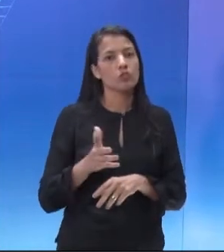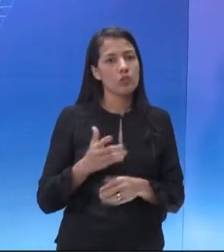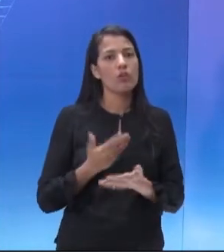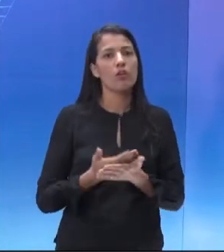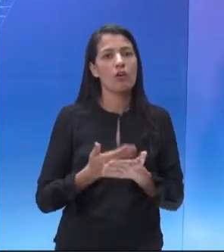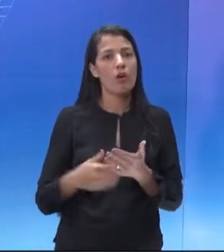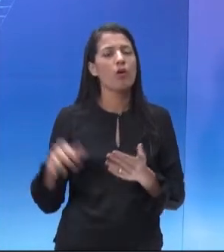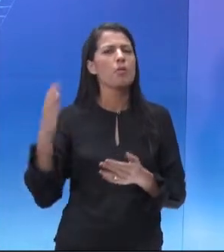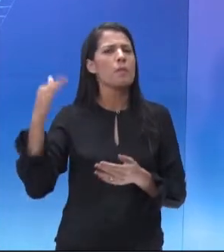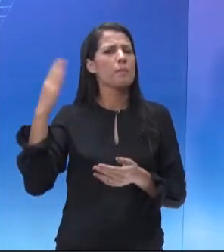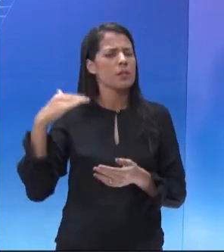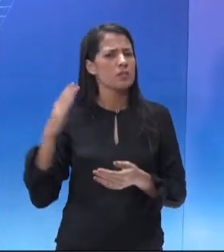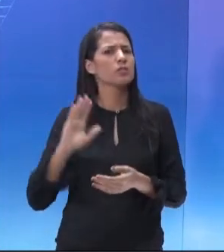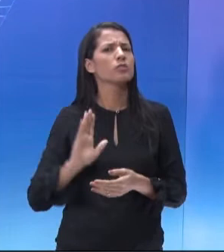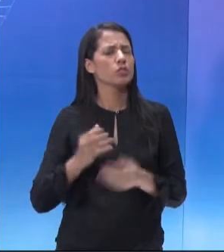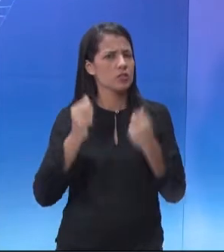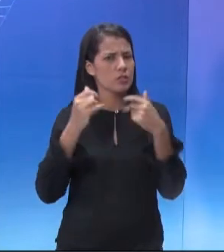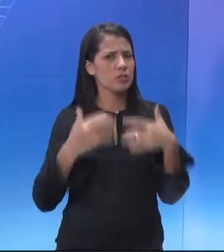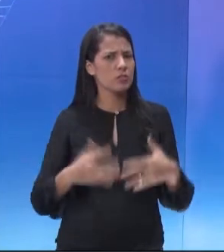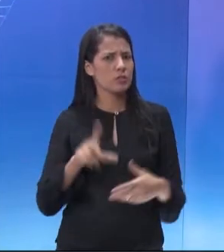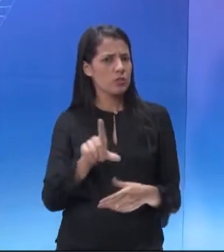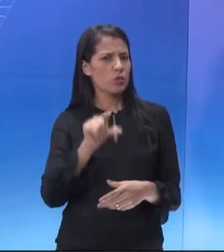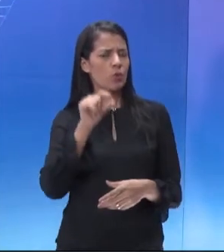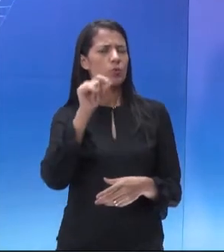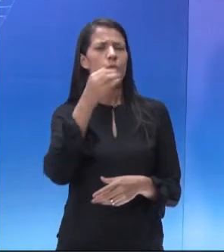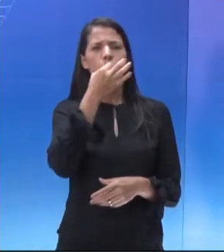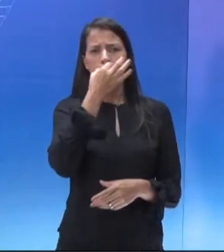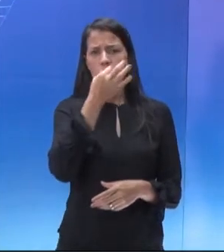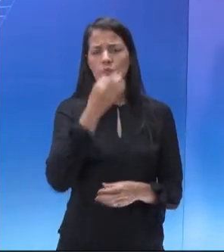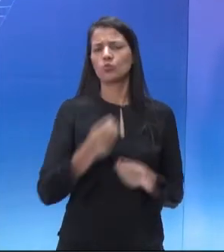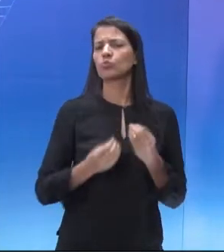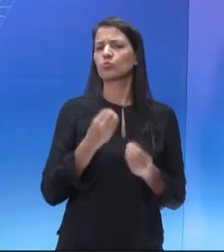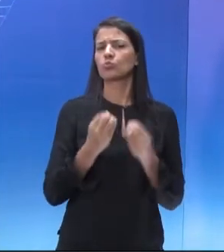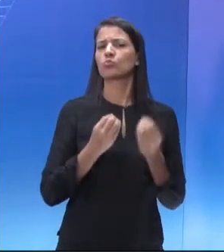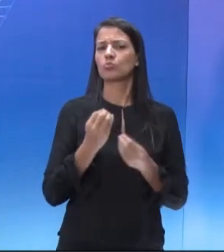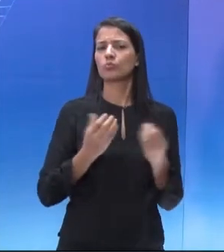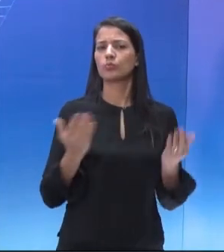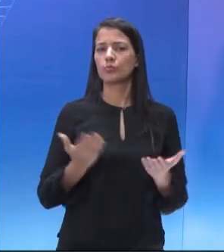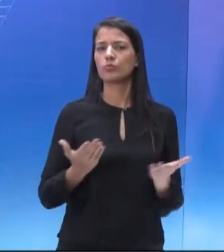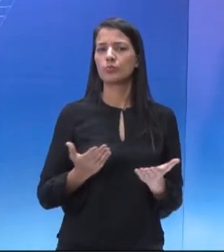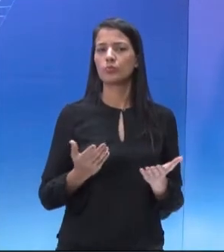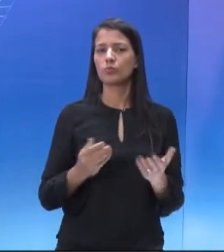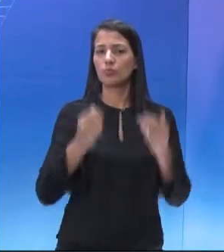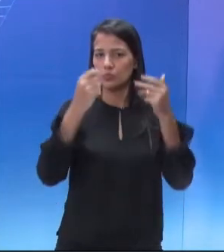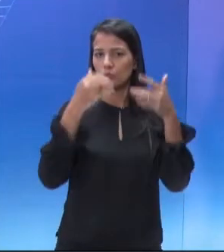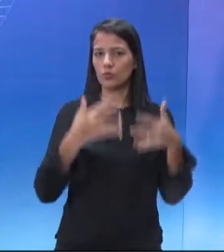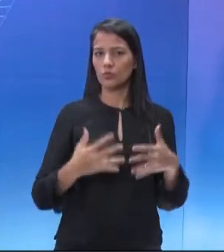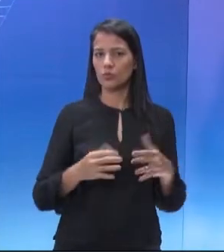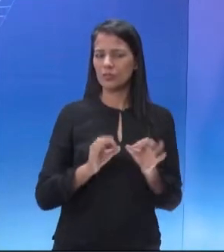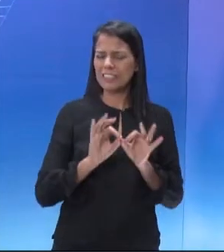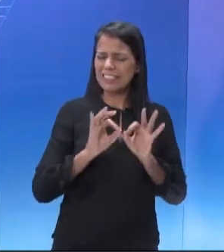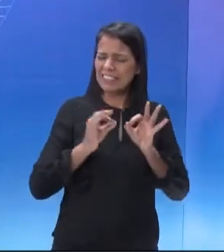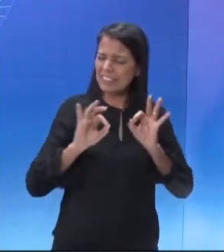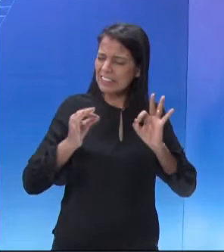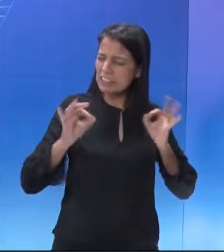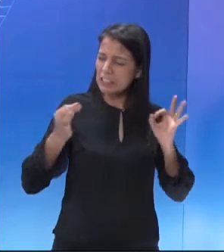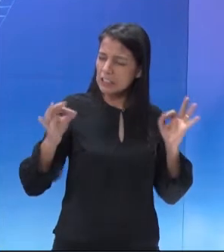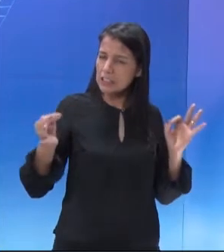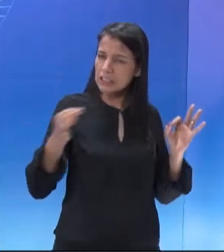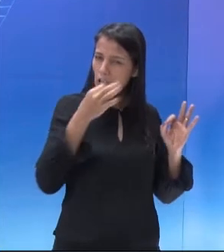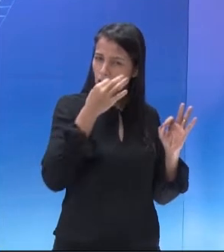sobre a escolha dos argumentos, né? E hoje nós vamos entrar exatamente para falar no detalhamento